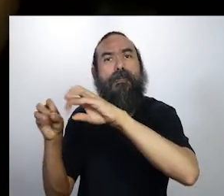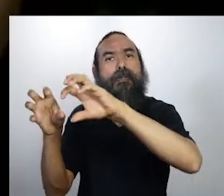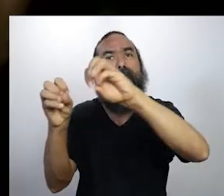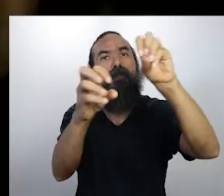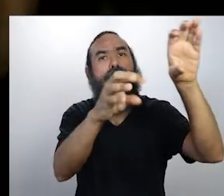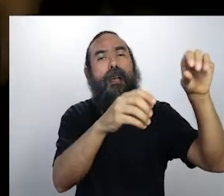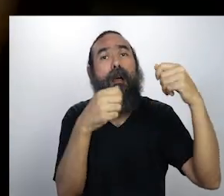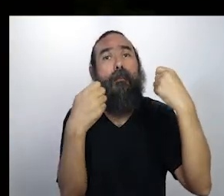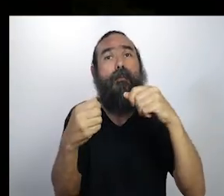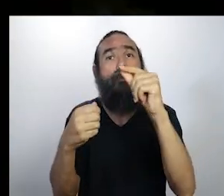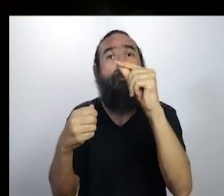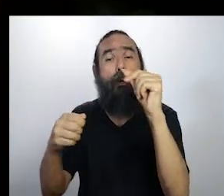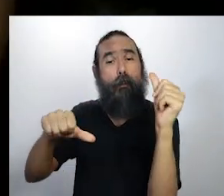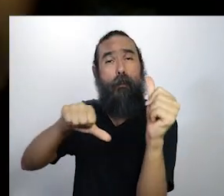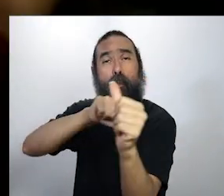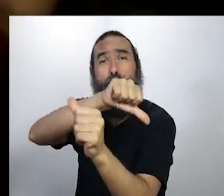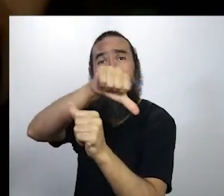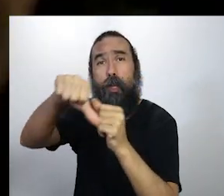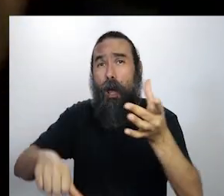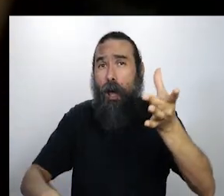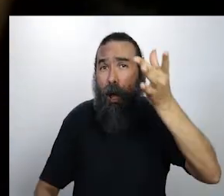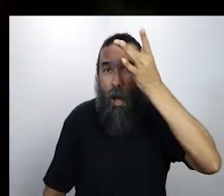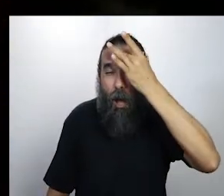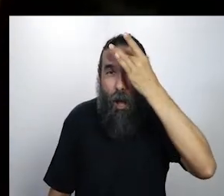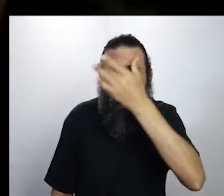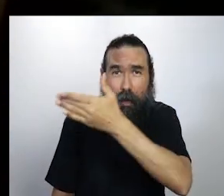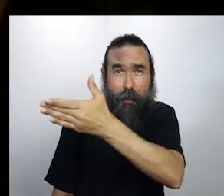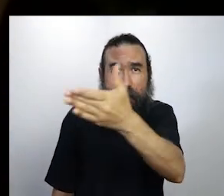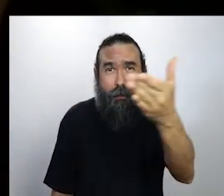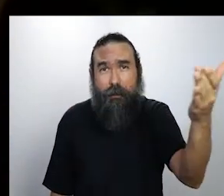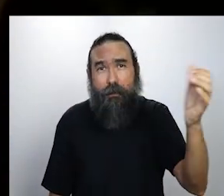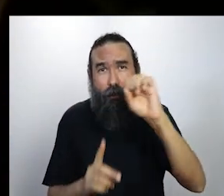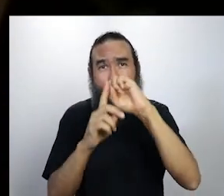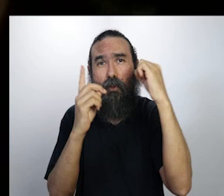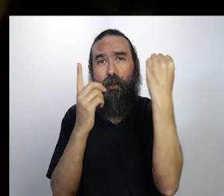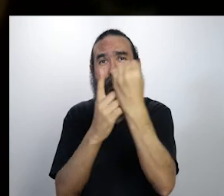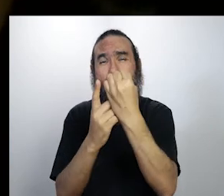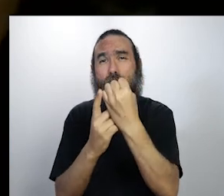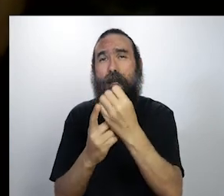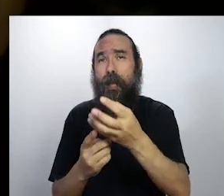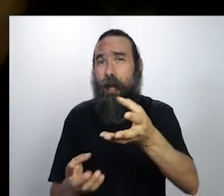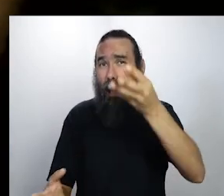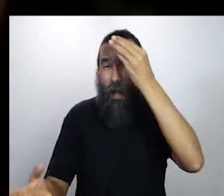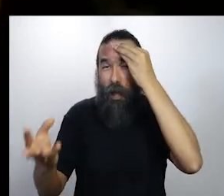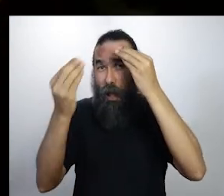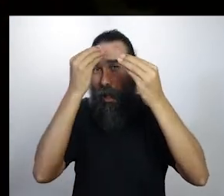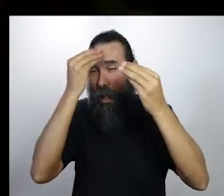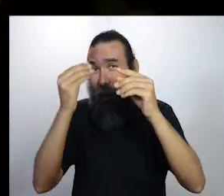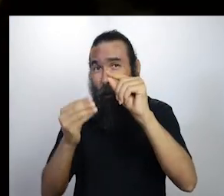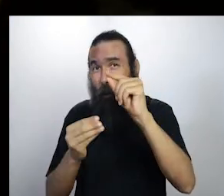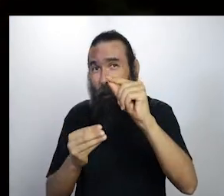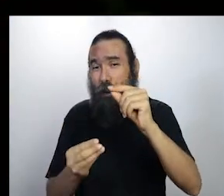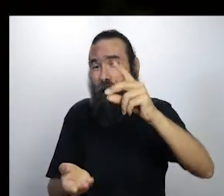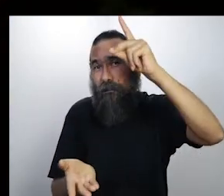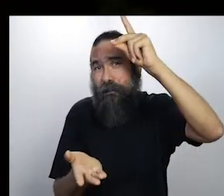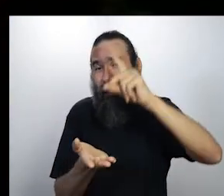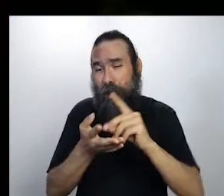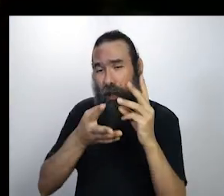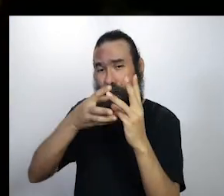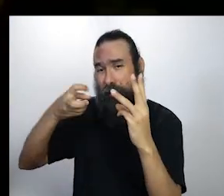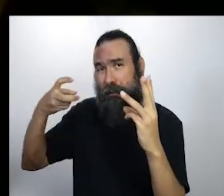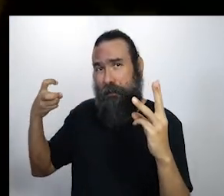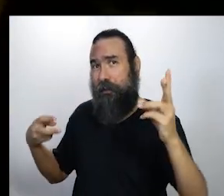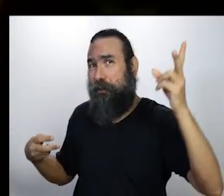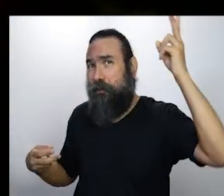A gente precisa desconstruir isso que já tem e construir de novo uma base nova